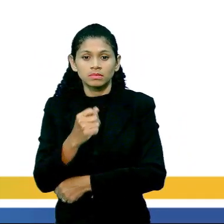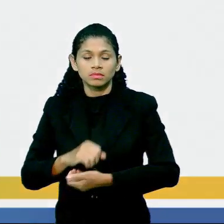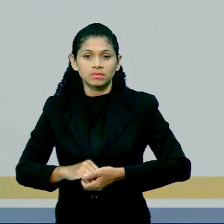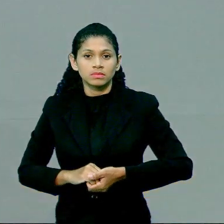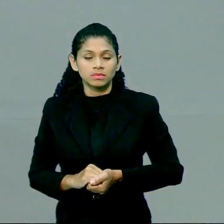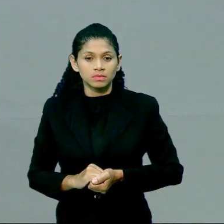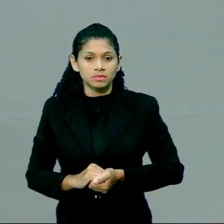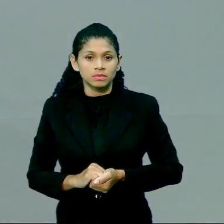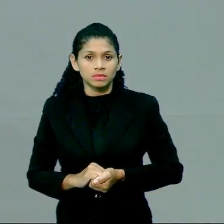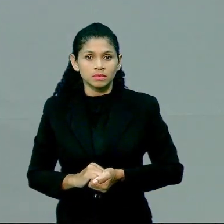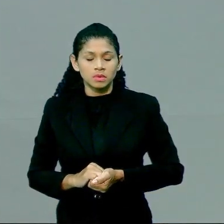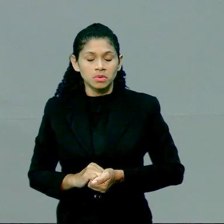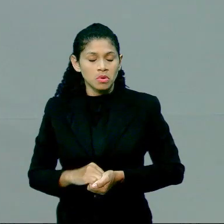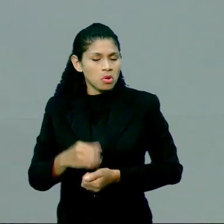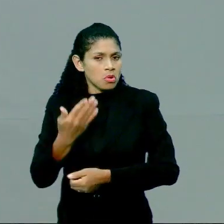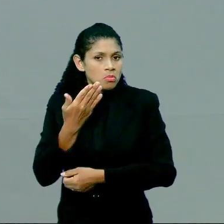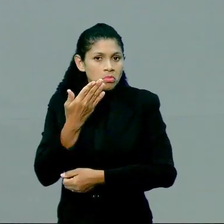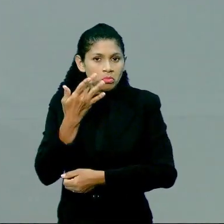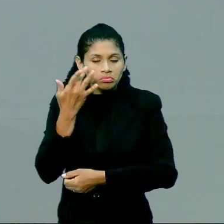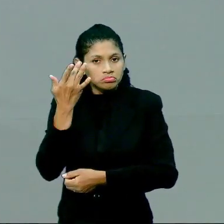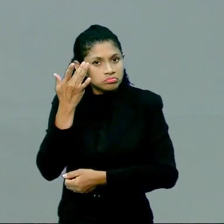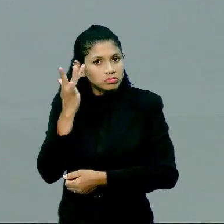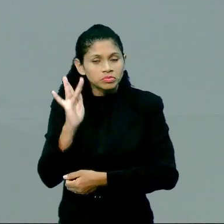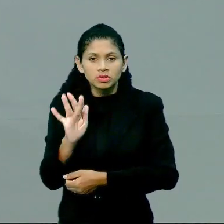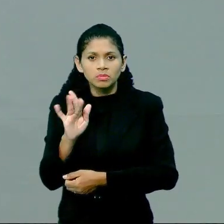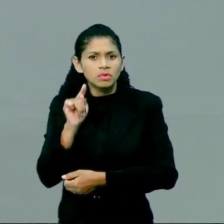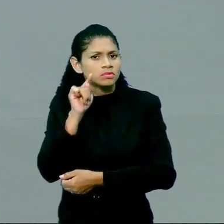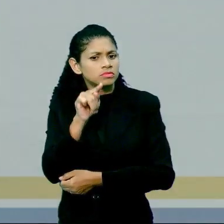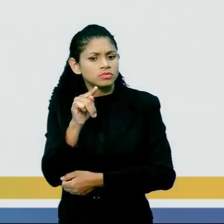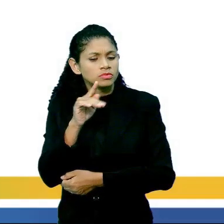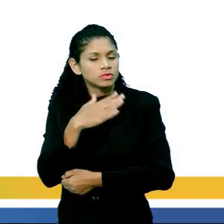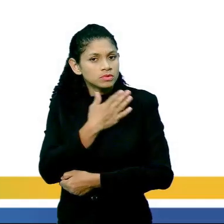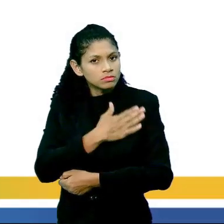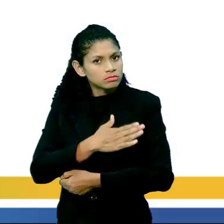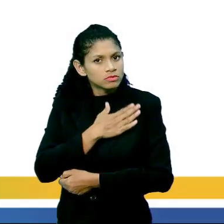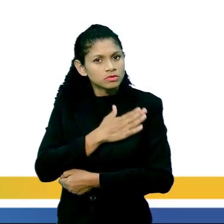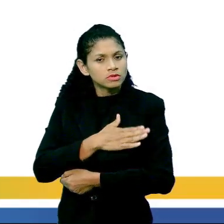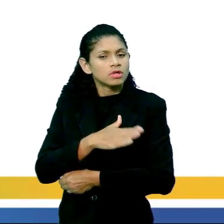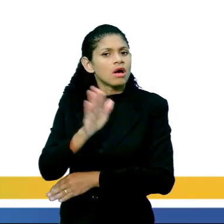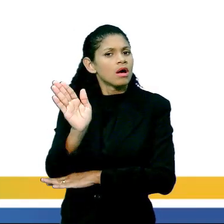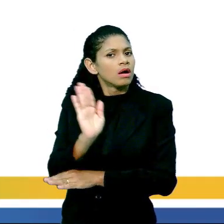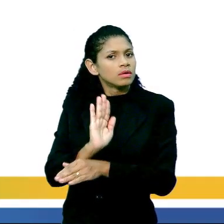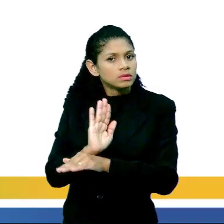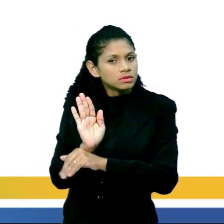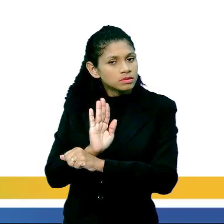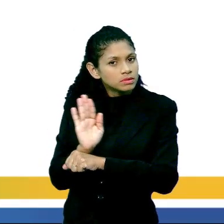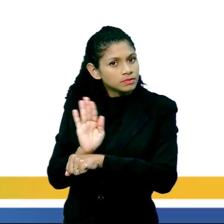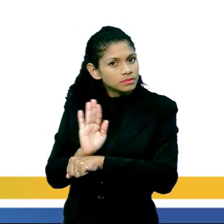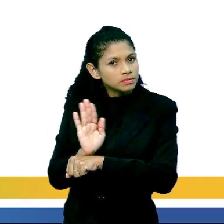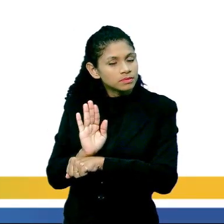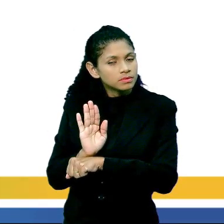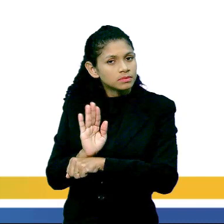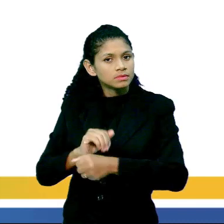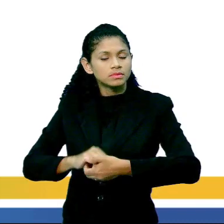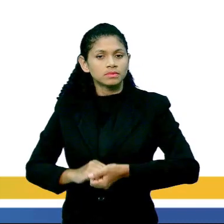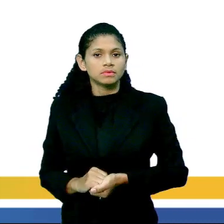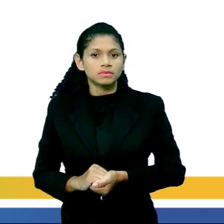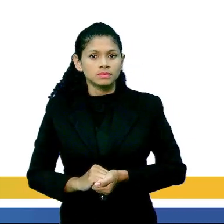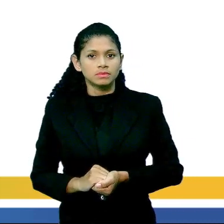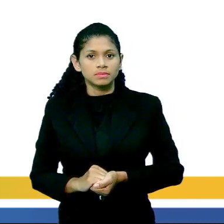não sabia que você gostava de filme Orlando E aí Orlando responde né explica